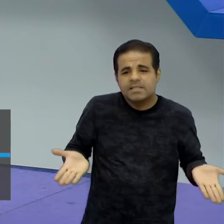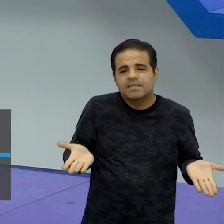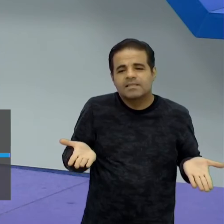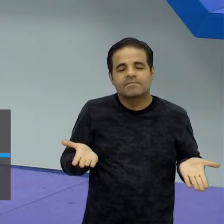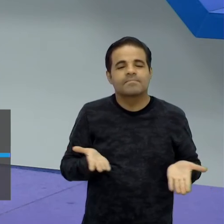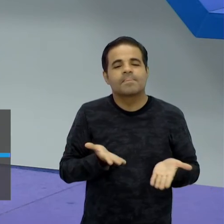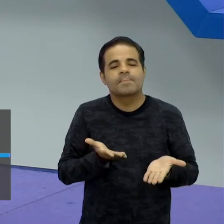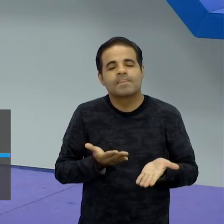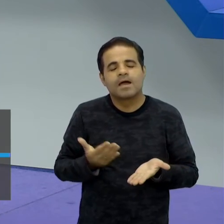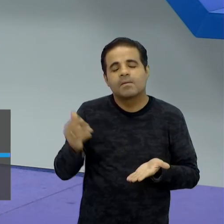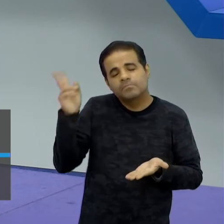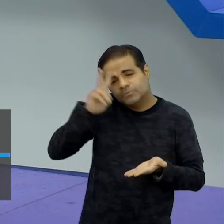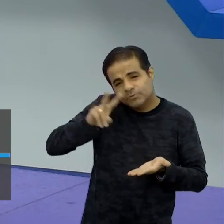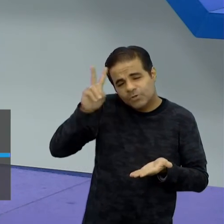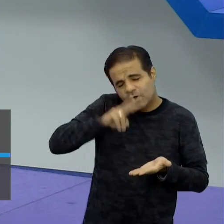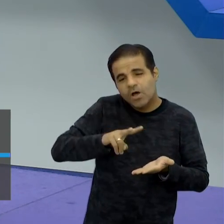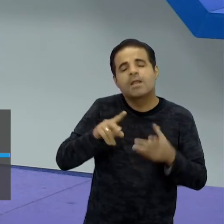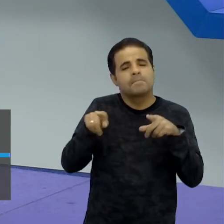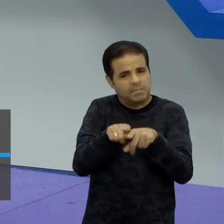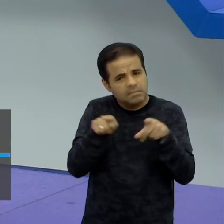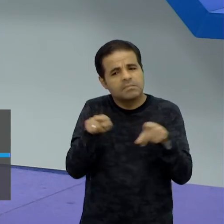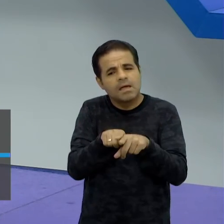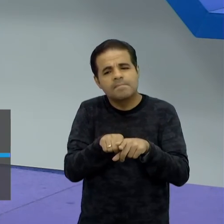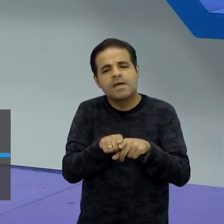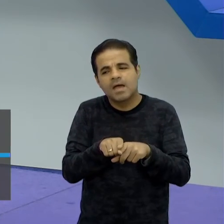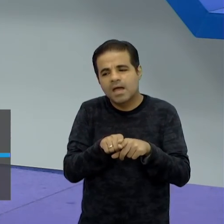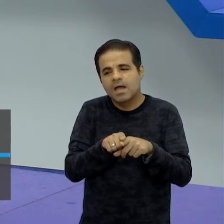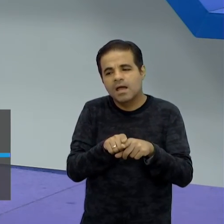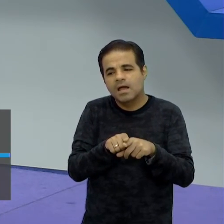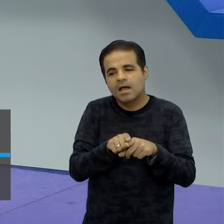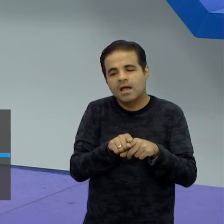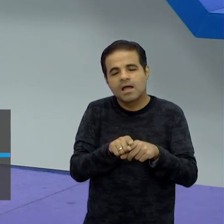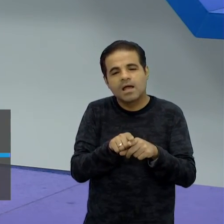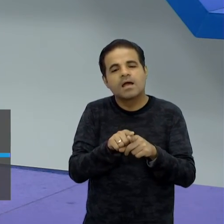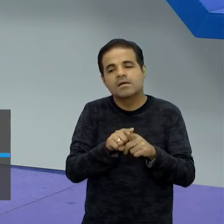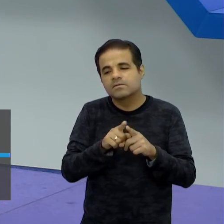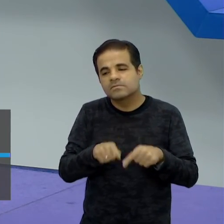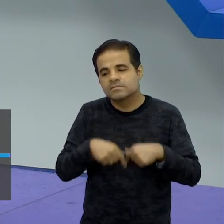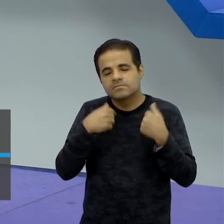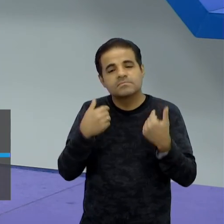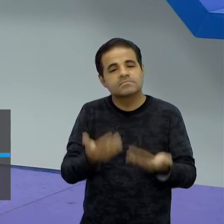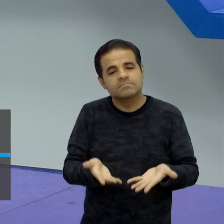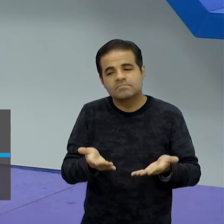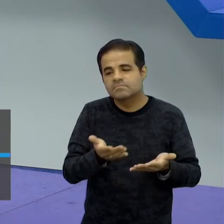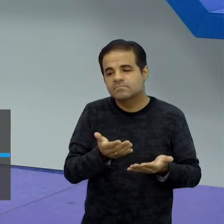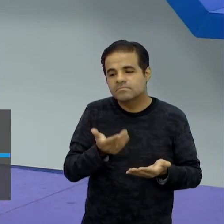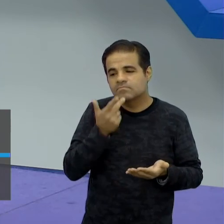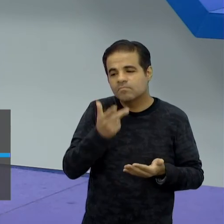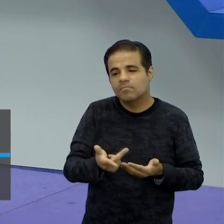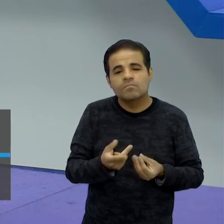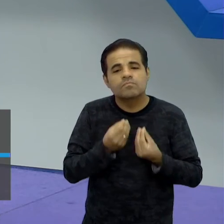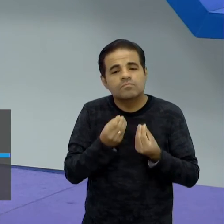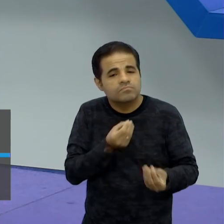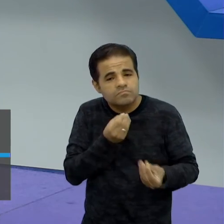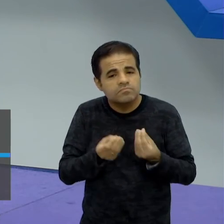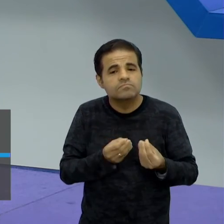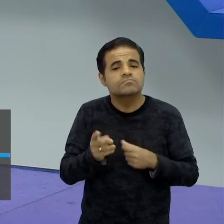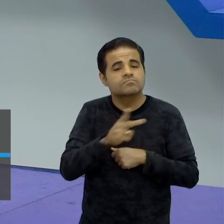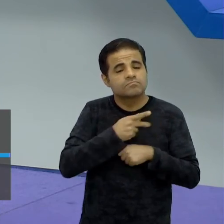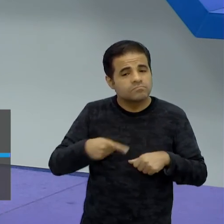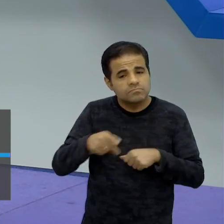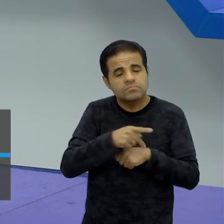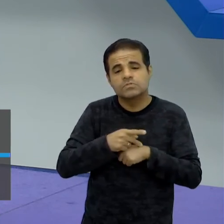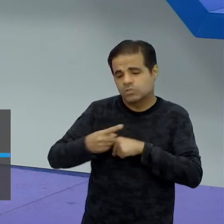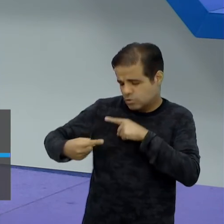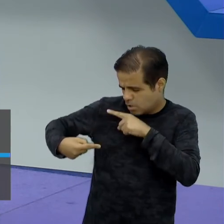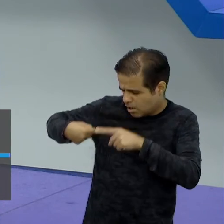pouco da nossa história, né, como também diminuir aí até a nossa questão financeira, né, a economia do país, que